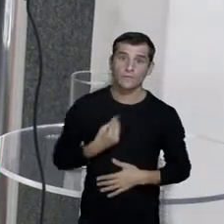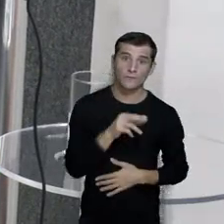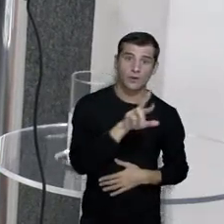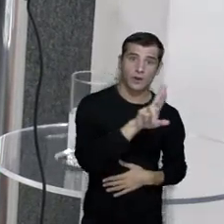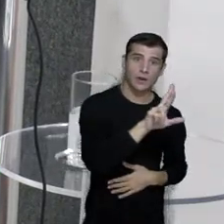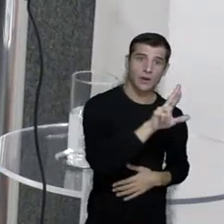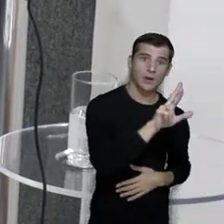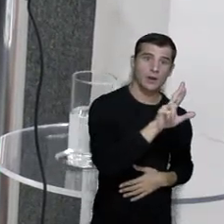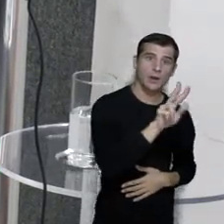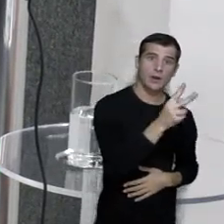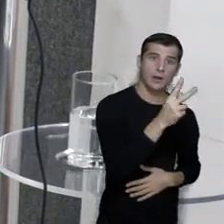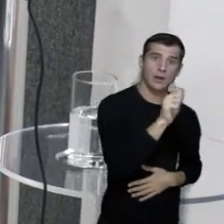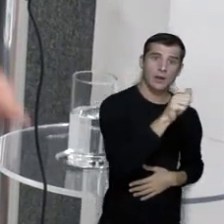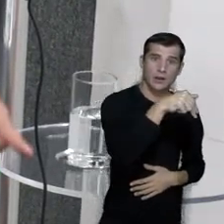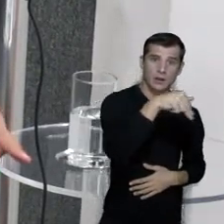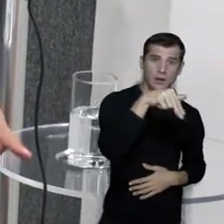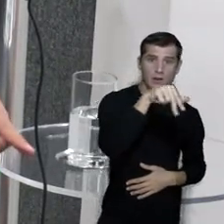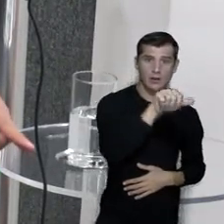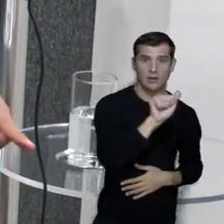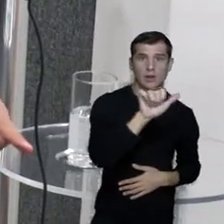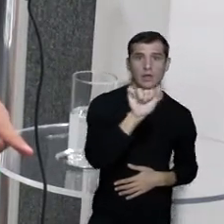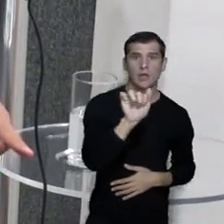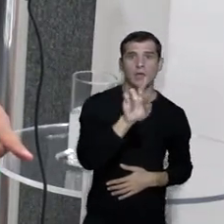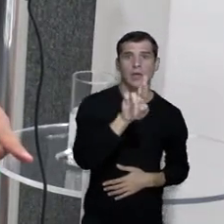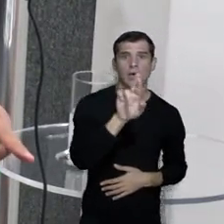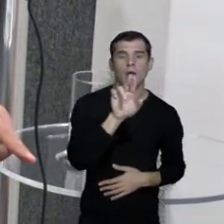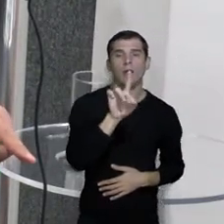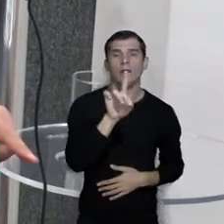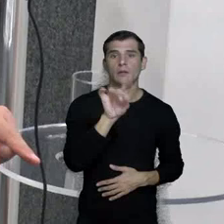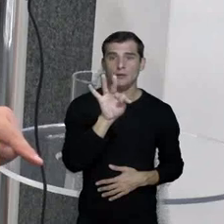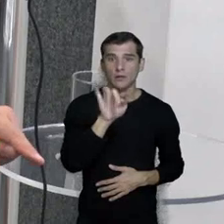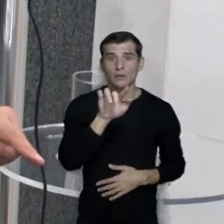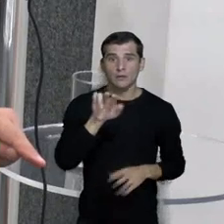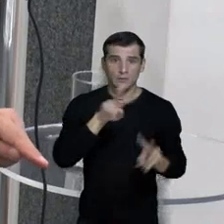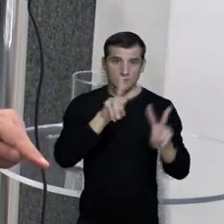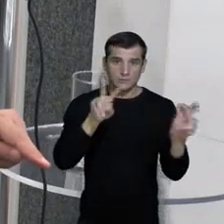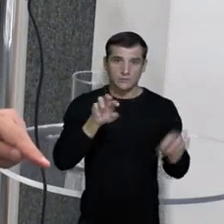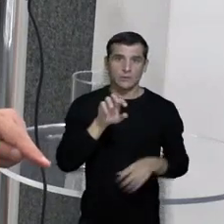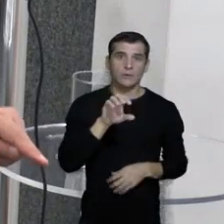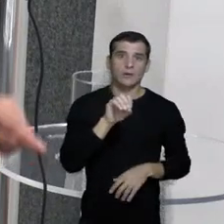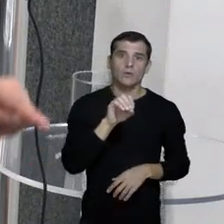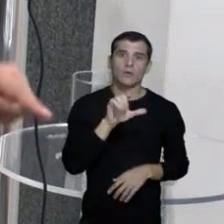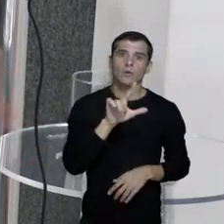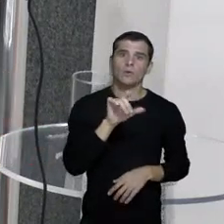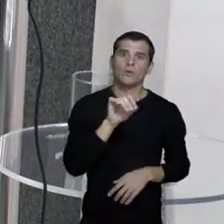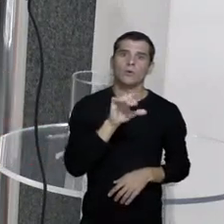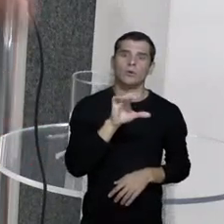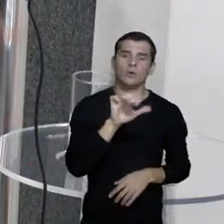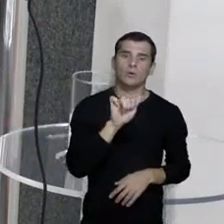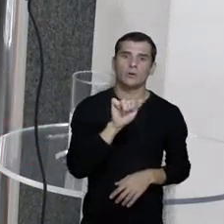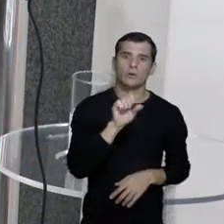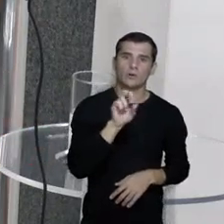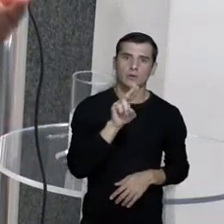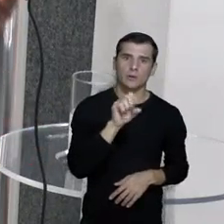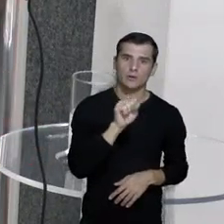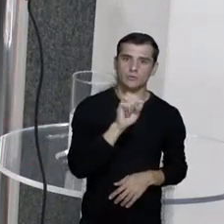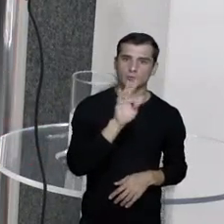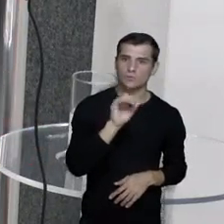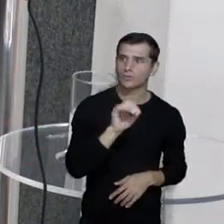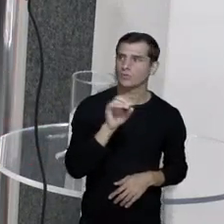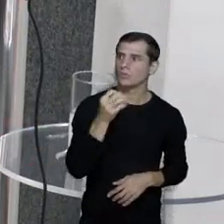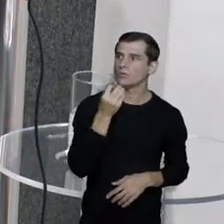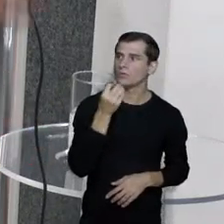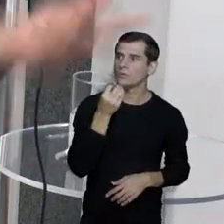trazer a questão do holocausto toca num ponto fundamental a banalização do mal que é a falta da capacidade de